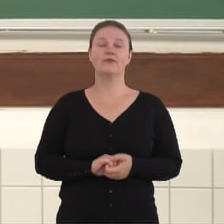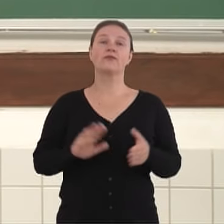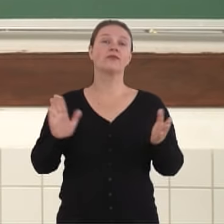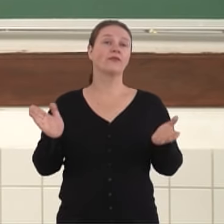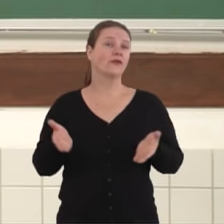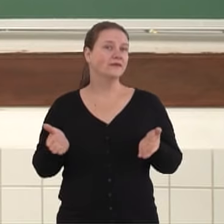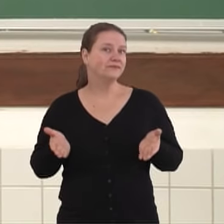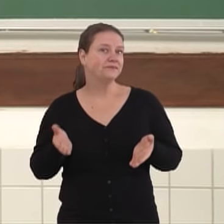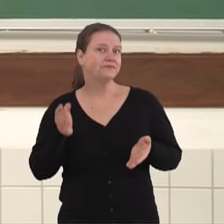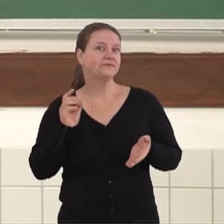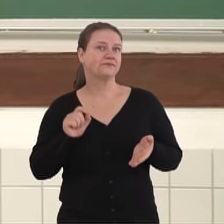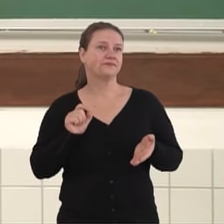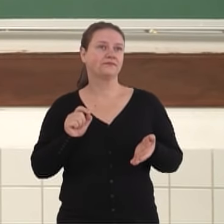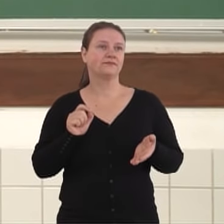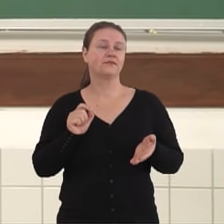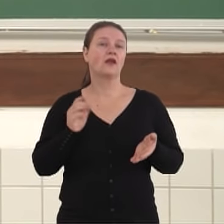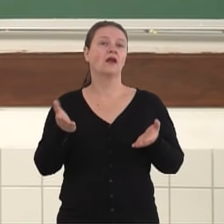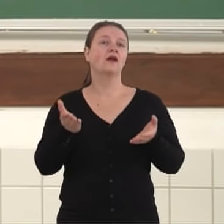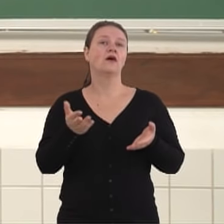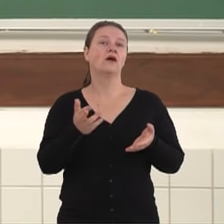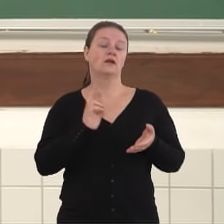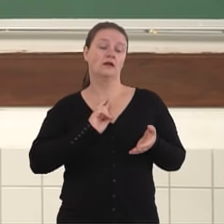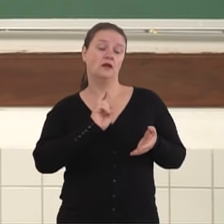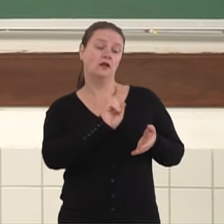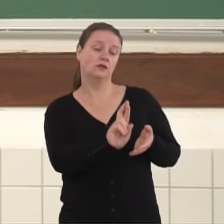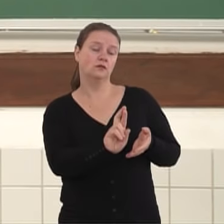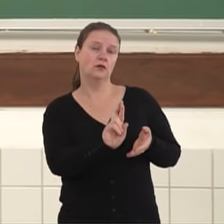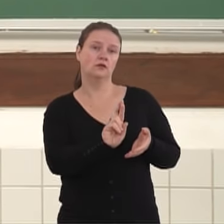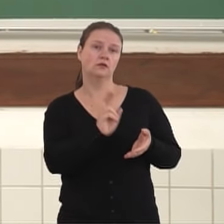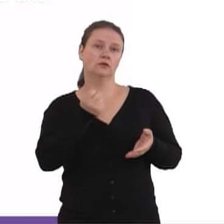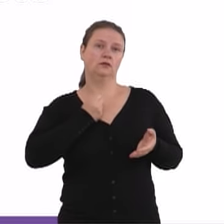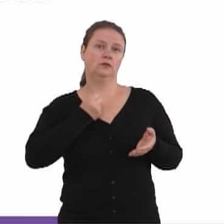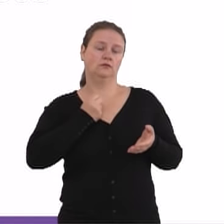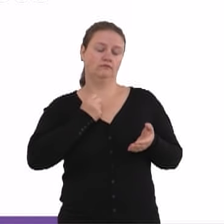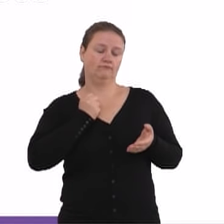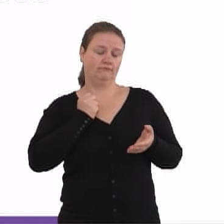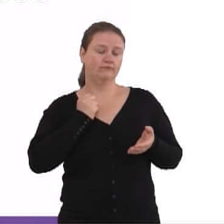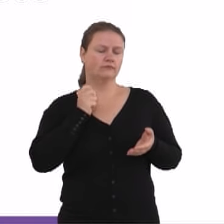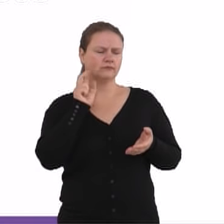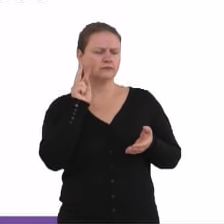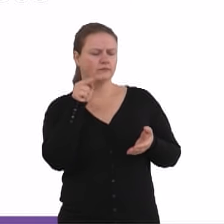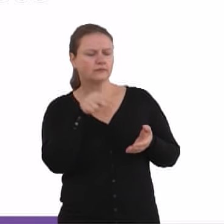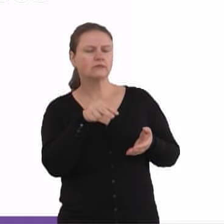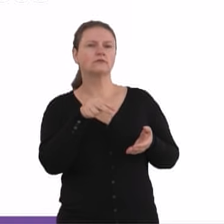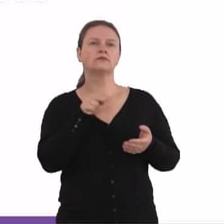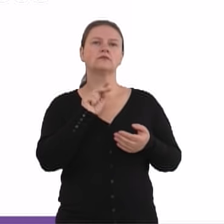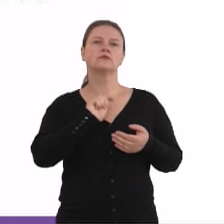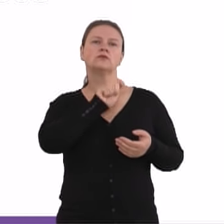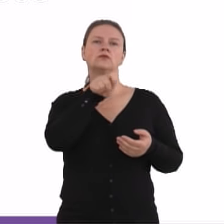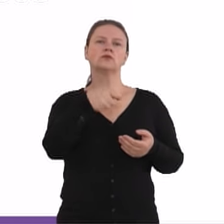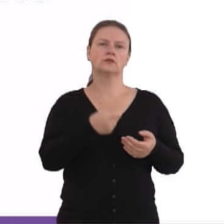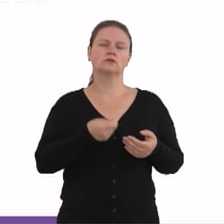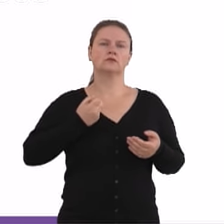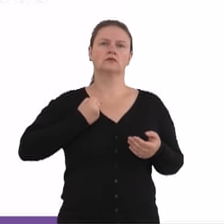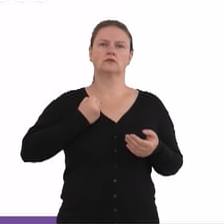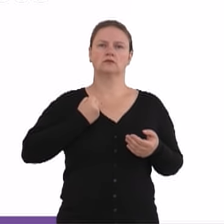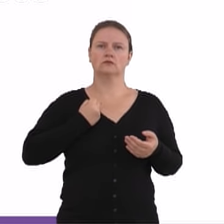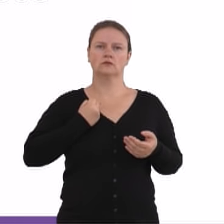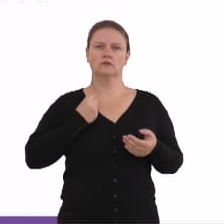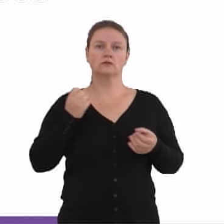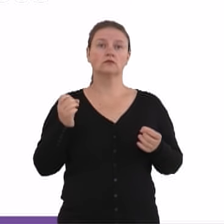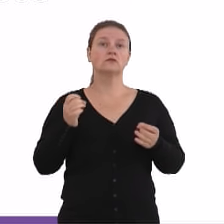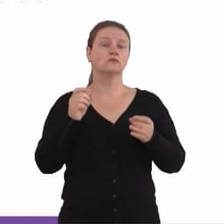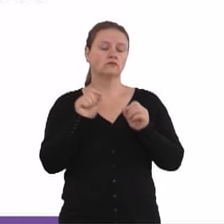Então, vamos responder os números seguintes. Dentre os números apresentados, complete com o que